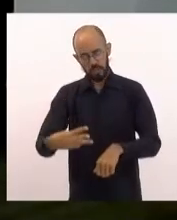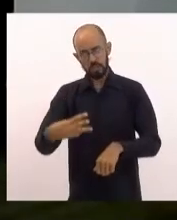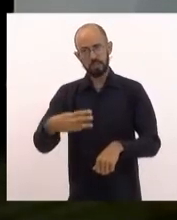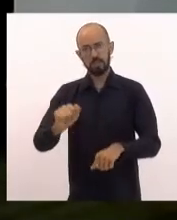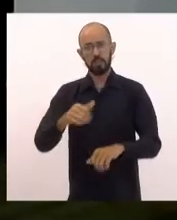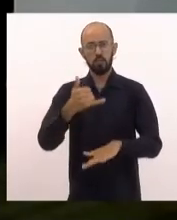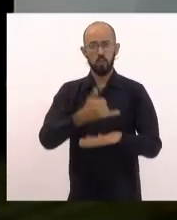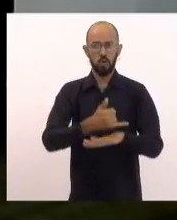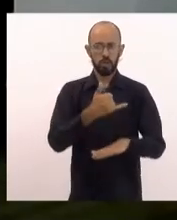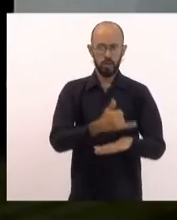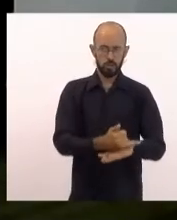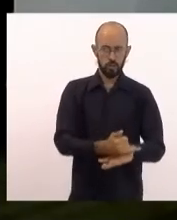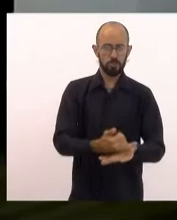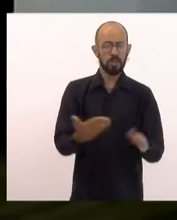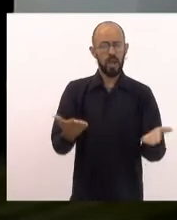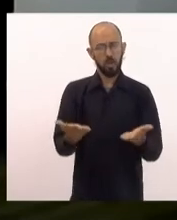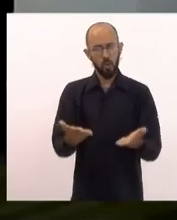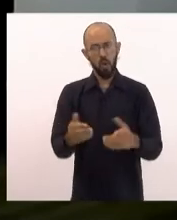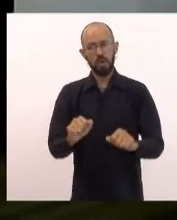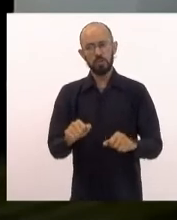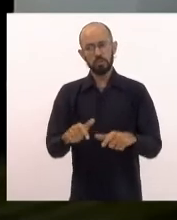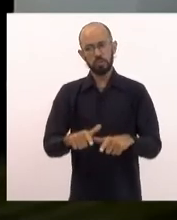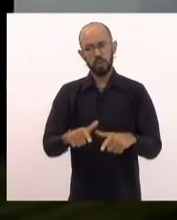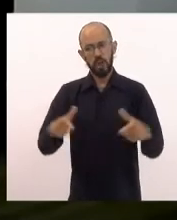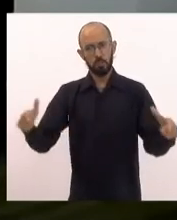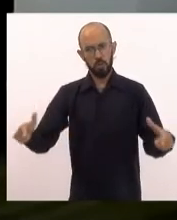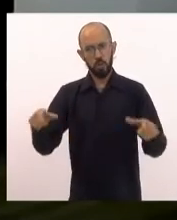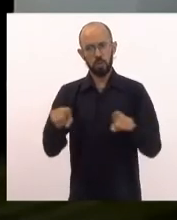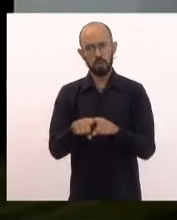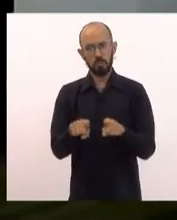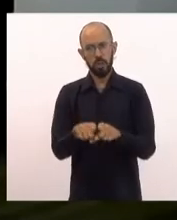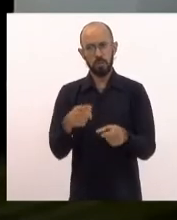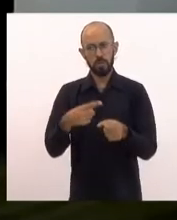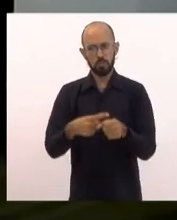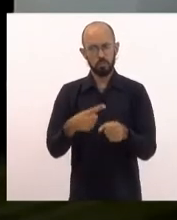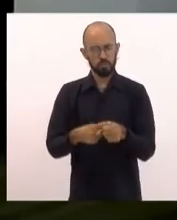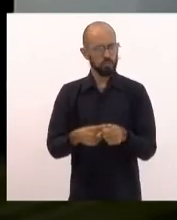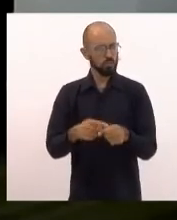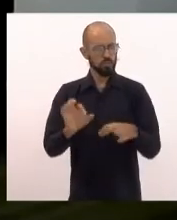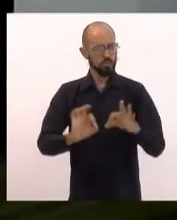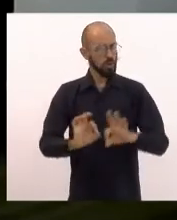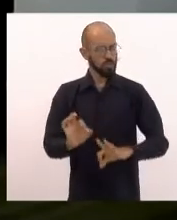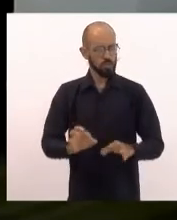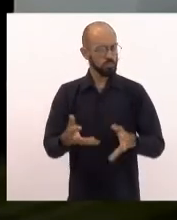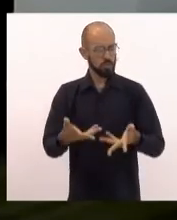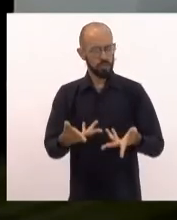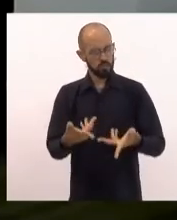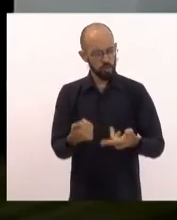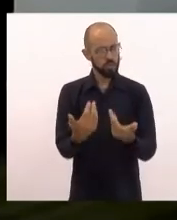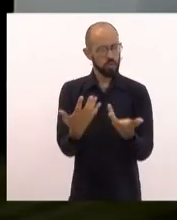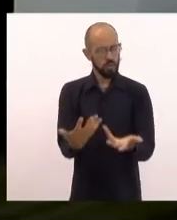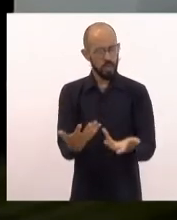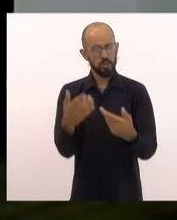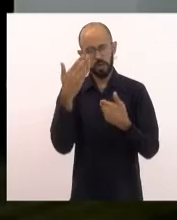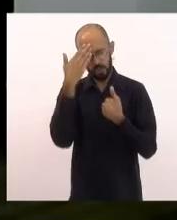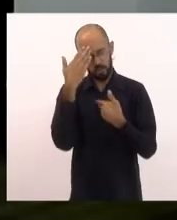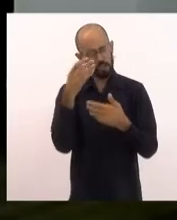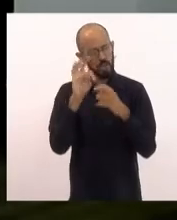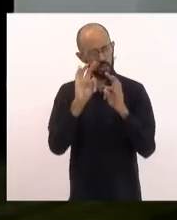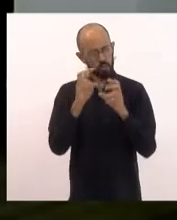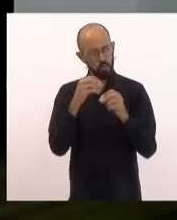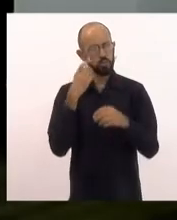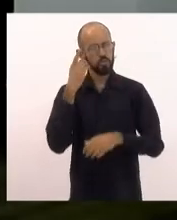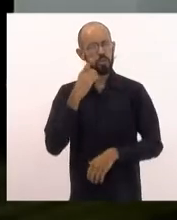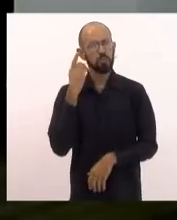Redonda e agora ampliamos para os municípios com esse projeto maravilhoso. E eu quero aqui agradecer a todos os deputados e